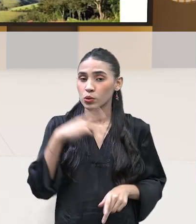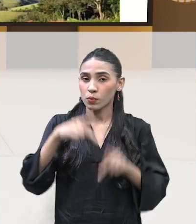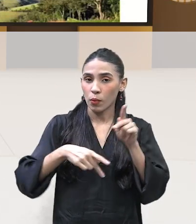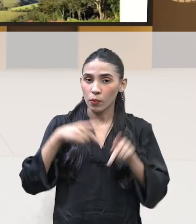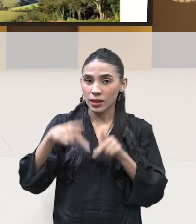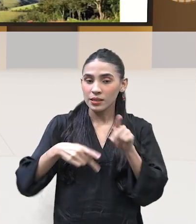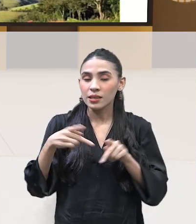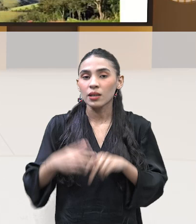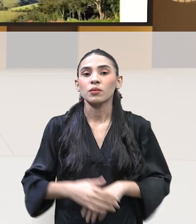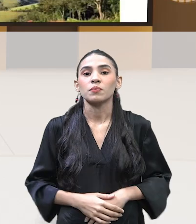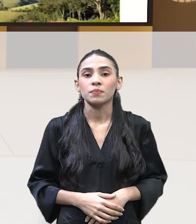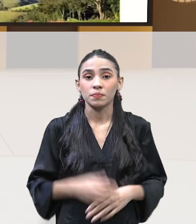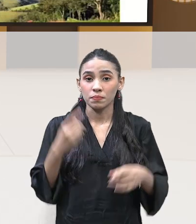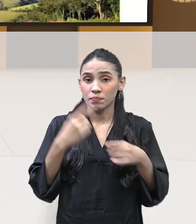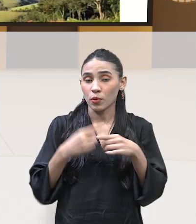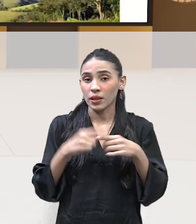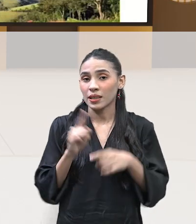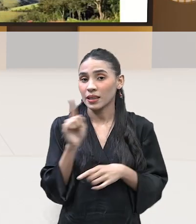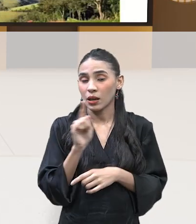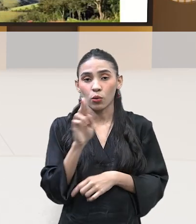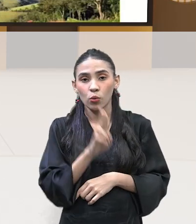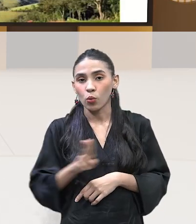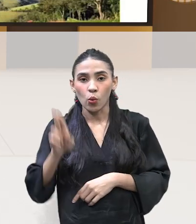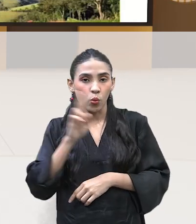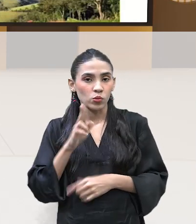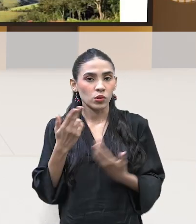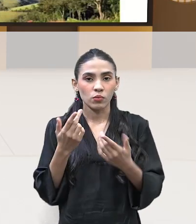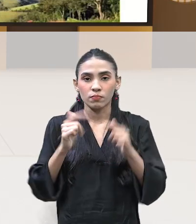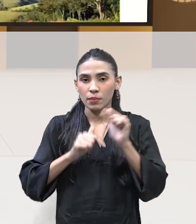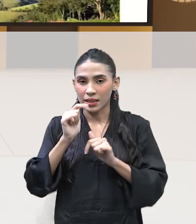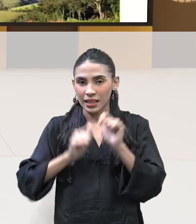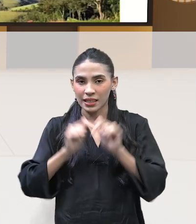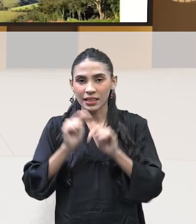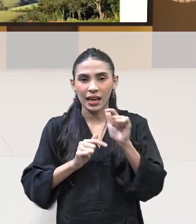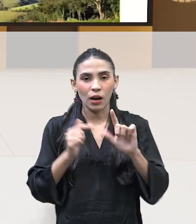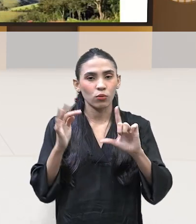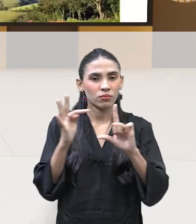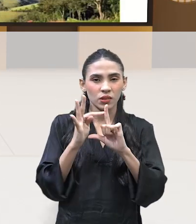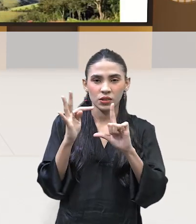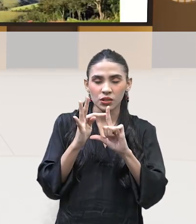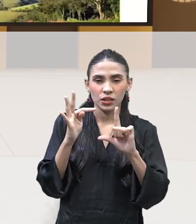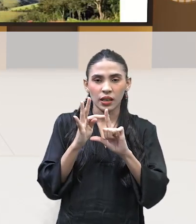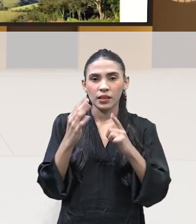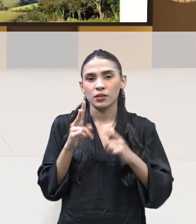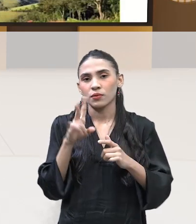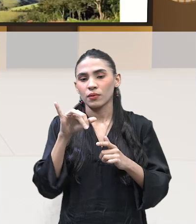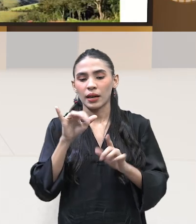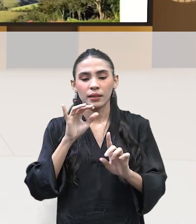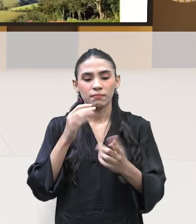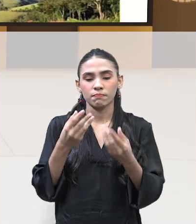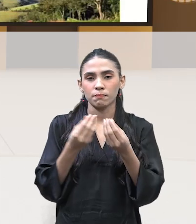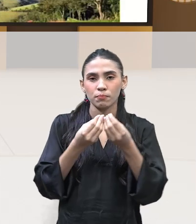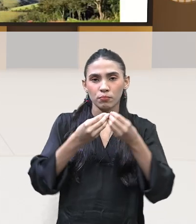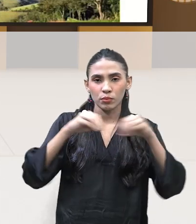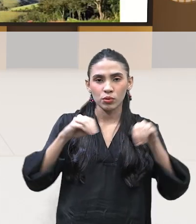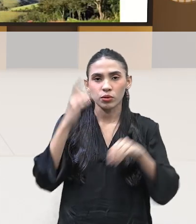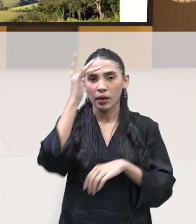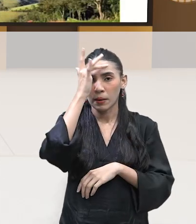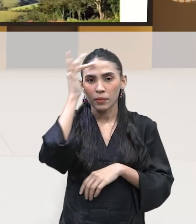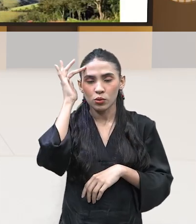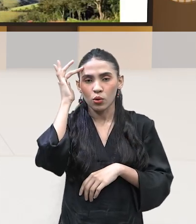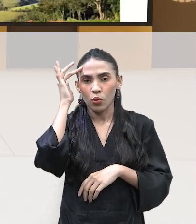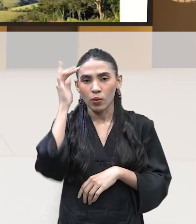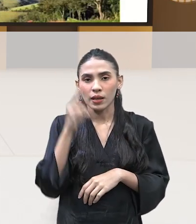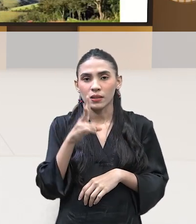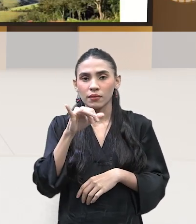população, consequentemente, porque eles não usam nenhum produto, né, nenhum aditivo ali que vá prejudicar a saúde do